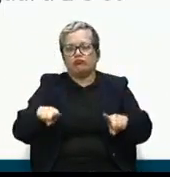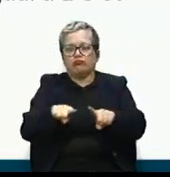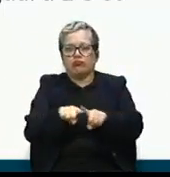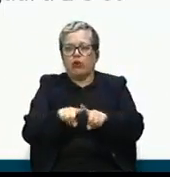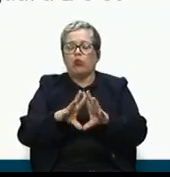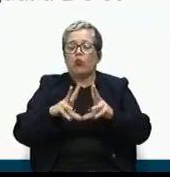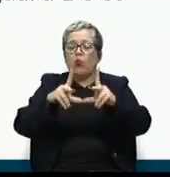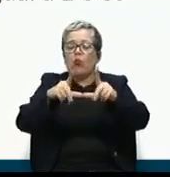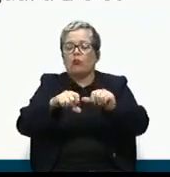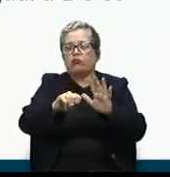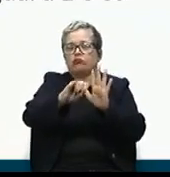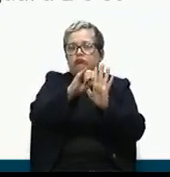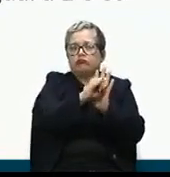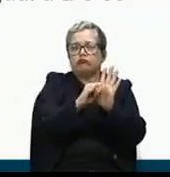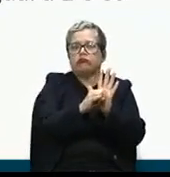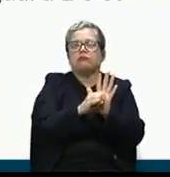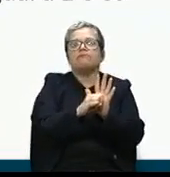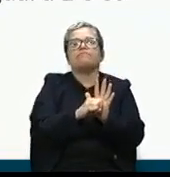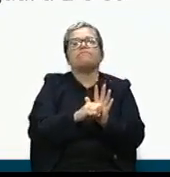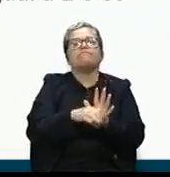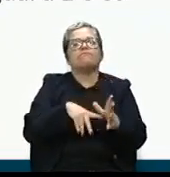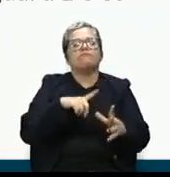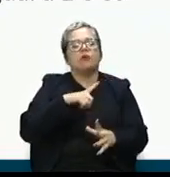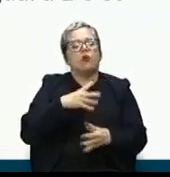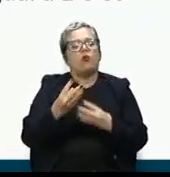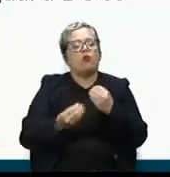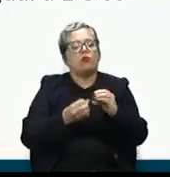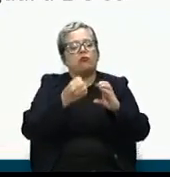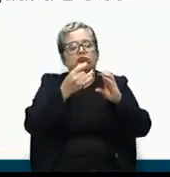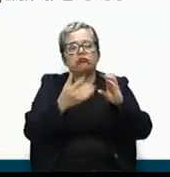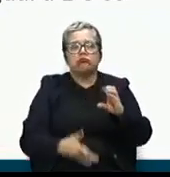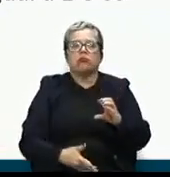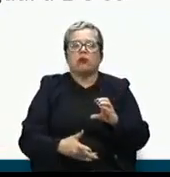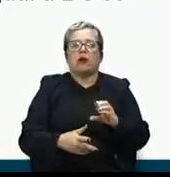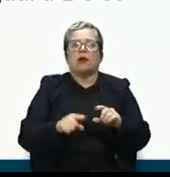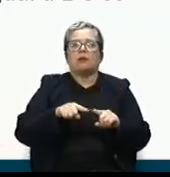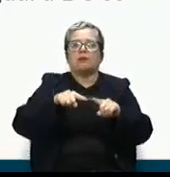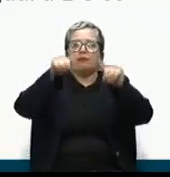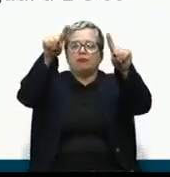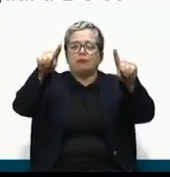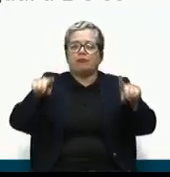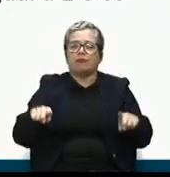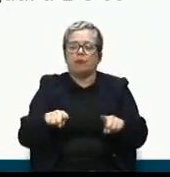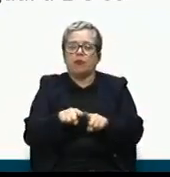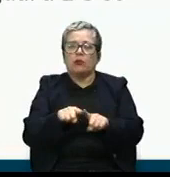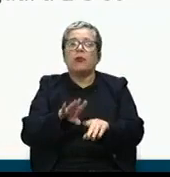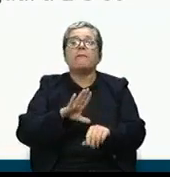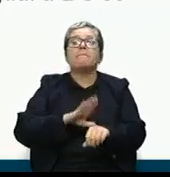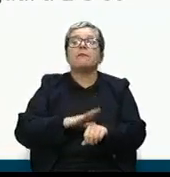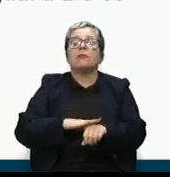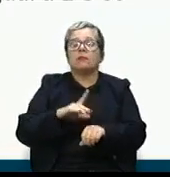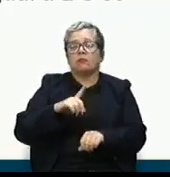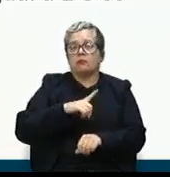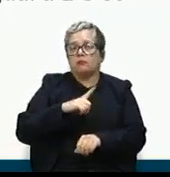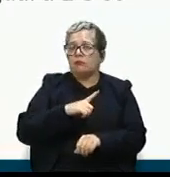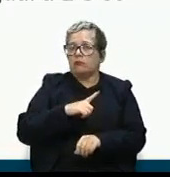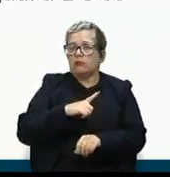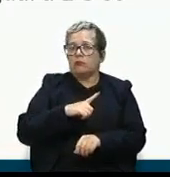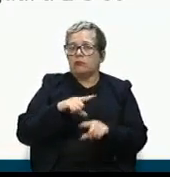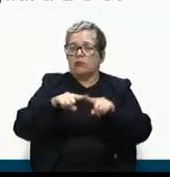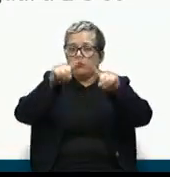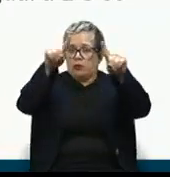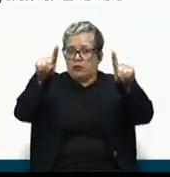matriz identidade também satisfaz a definição de matriz triangular. E o que é mais? Quando eu tenho a